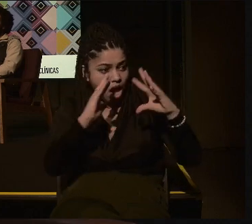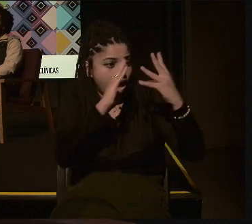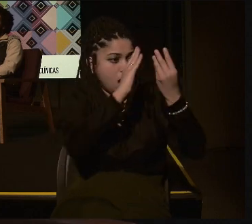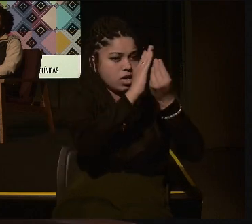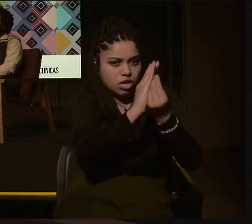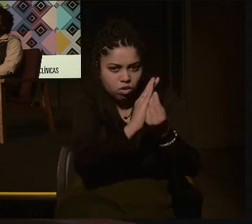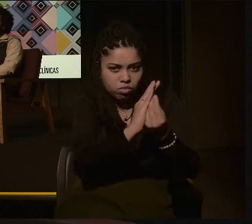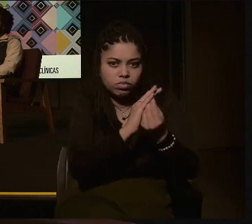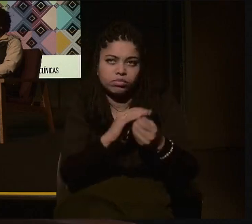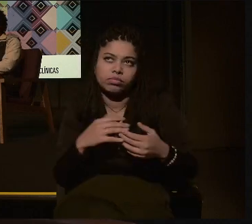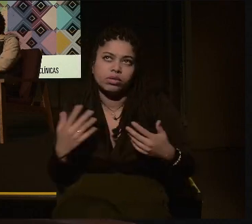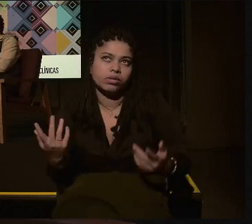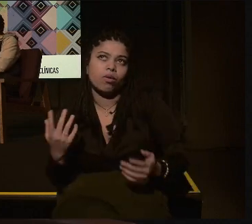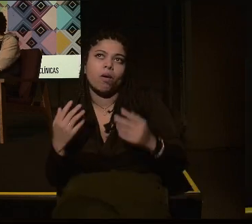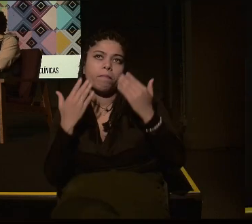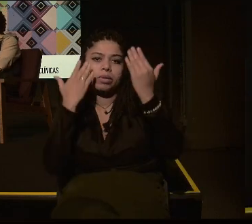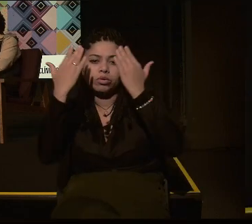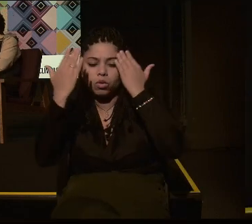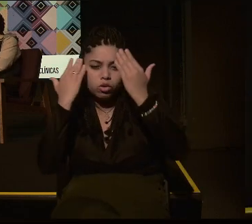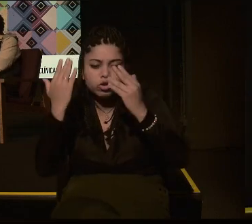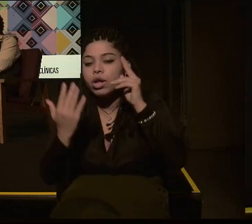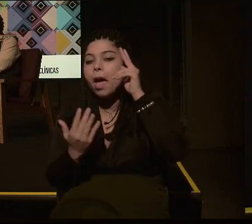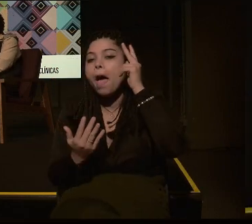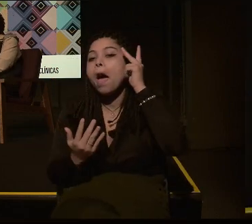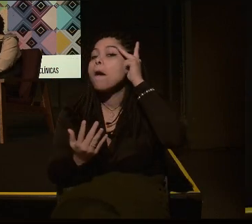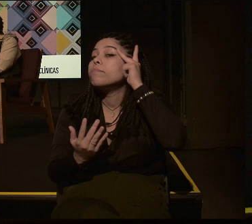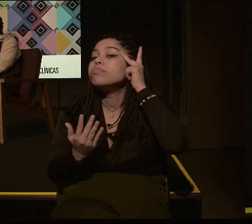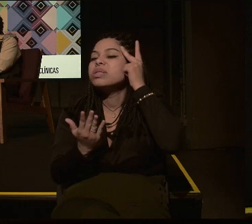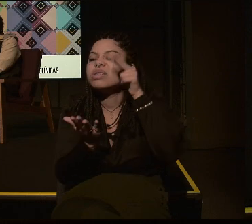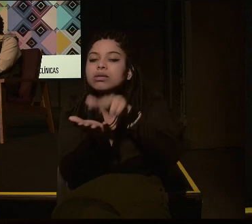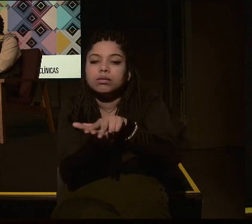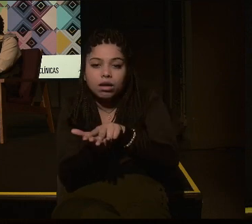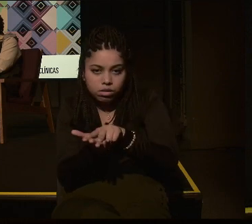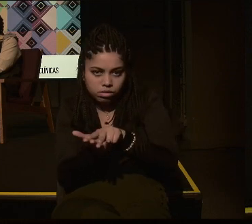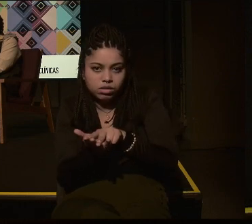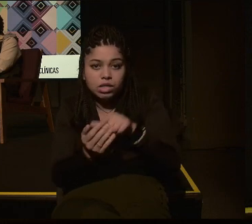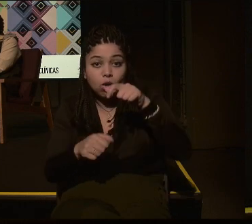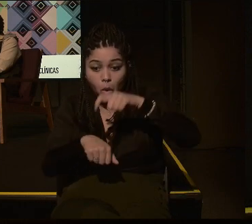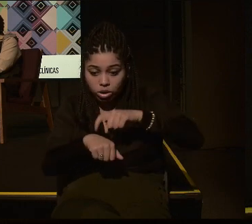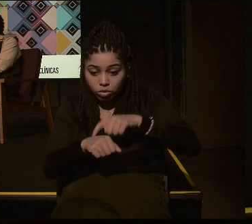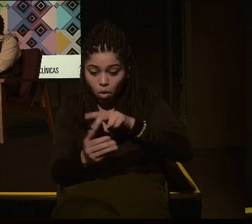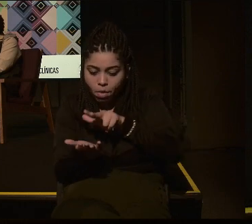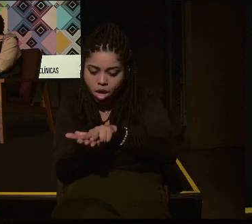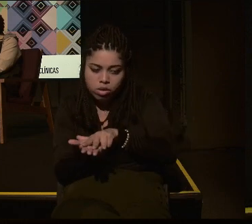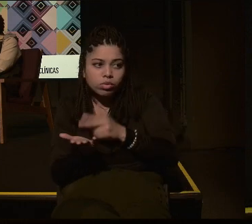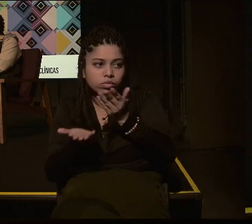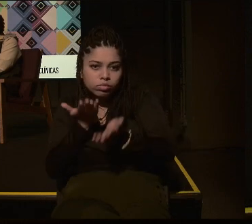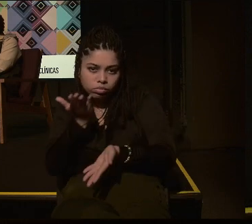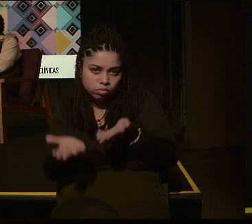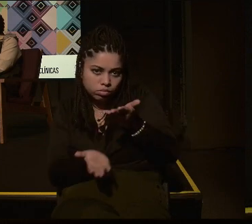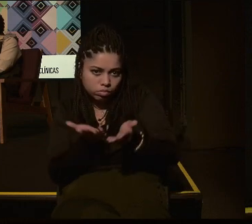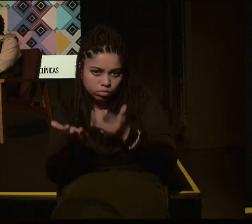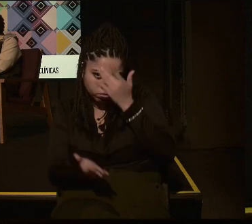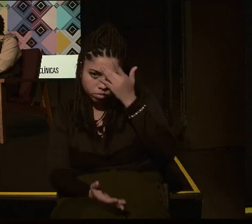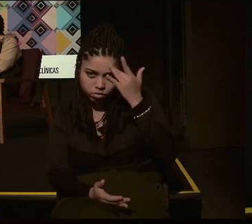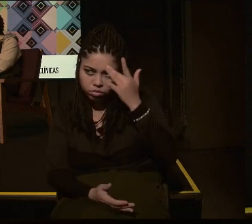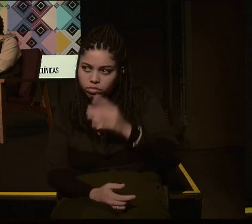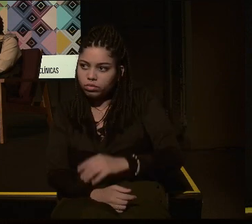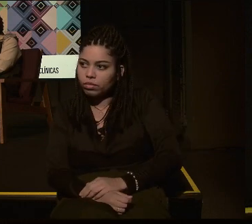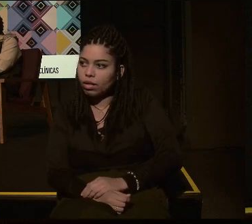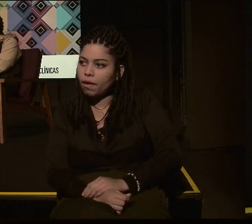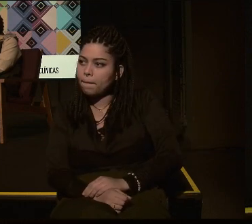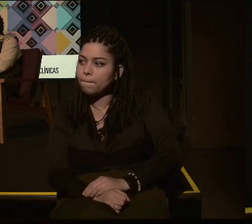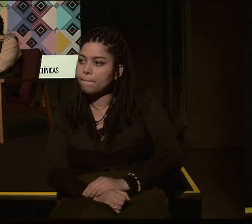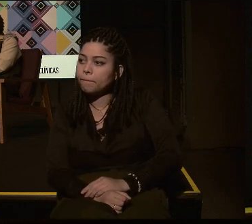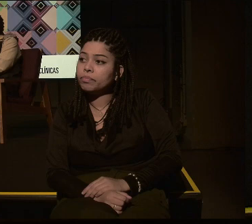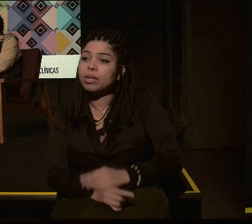enfim, a psicologia, a psicanálise, esse espaço terapêutico, esse espaço de análise, enquanto mais um dispositivo